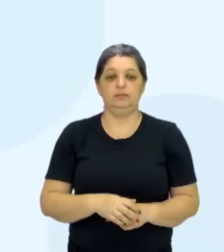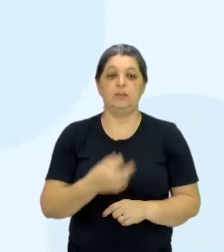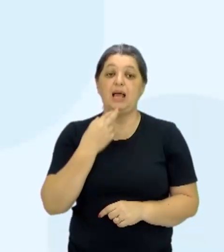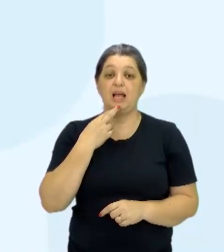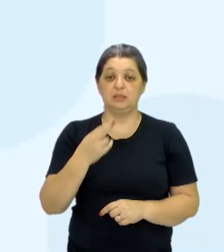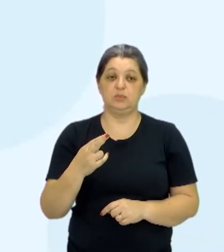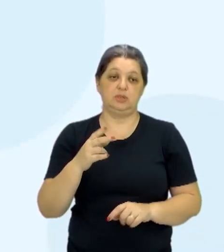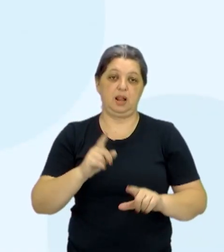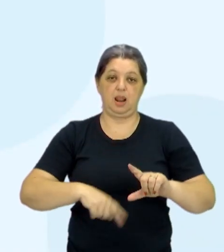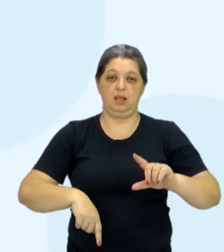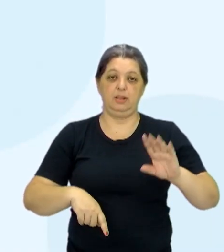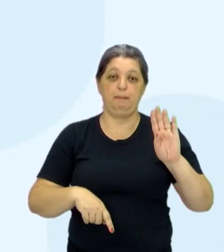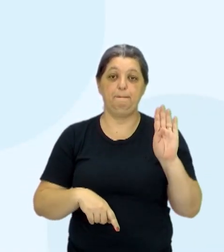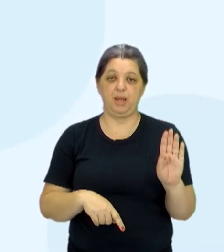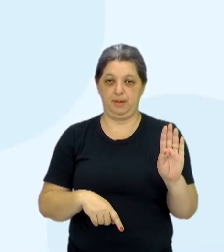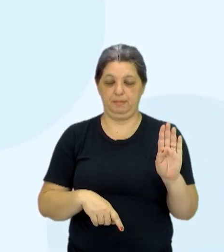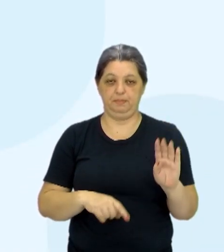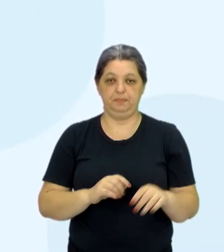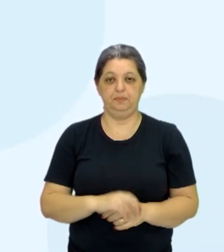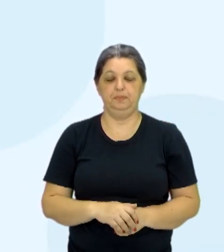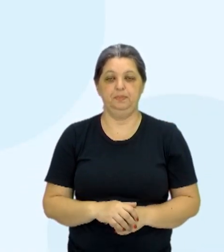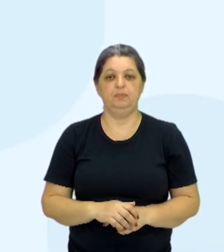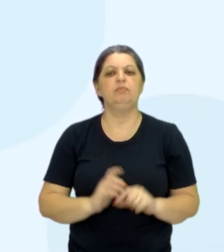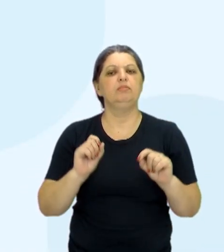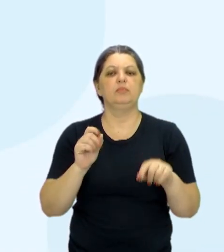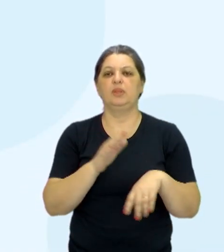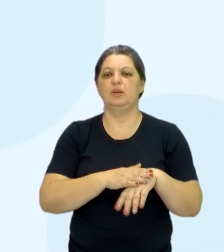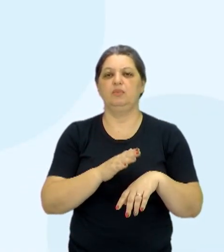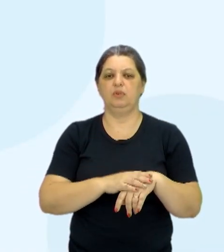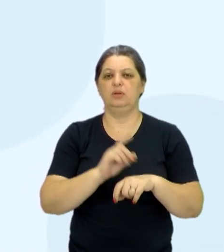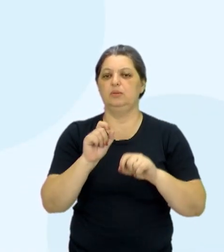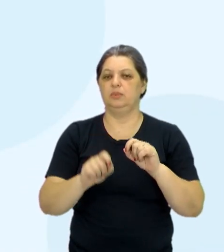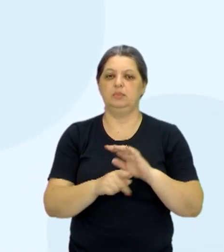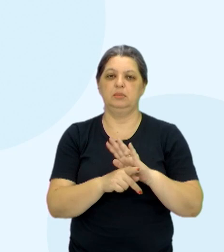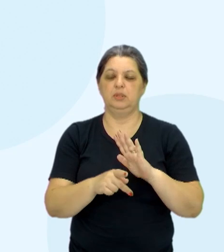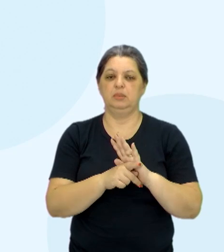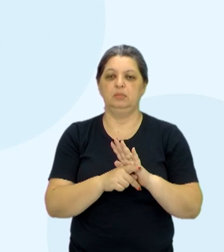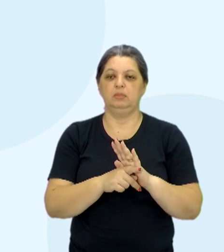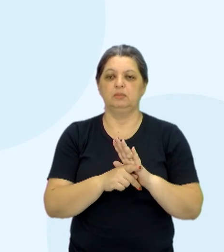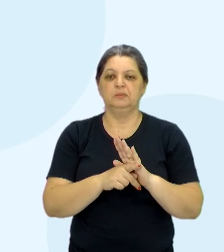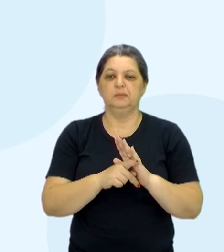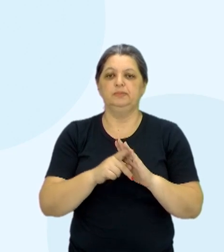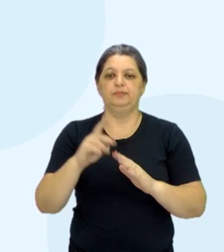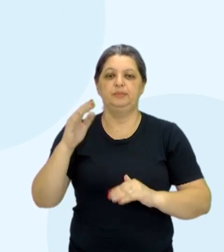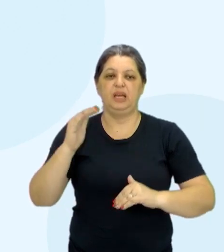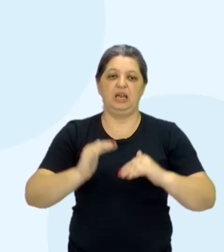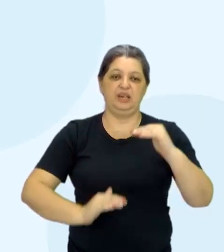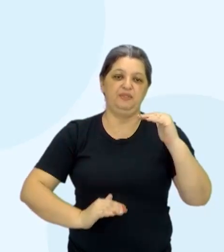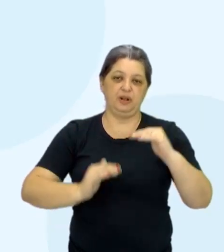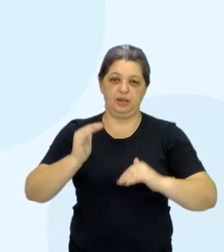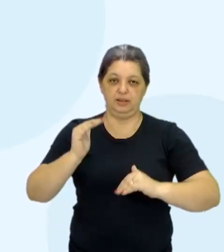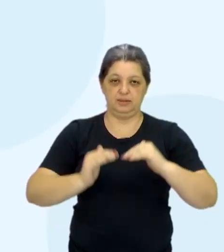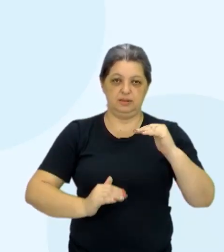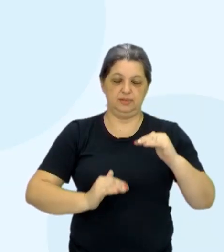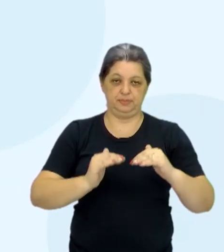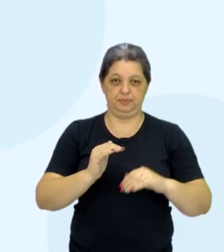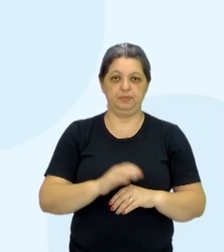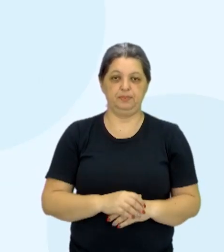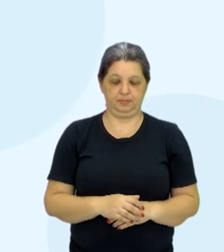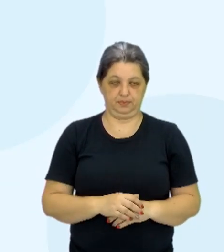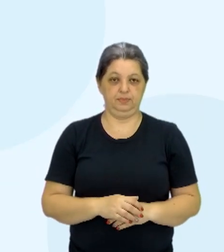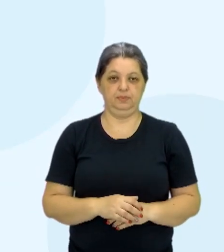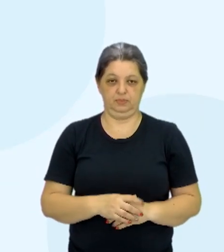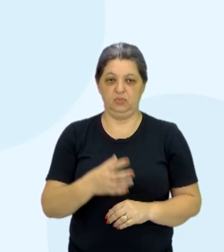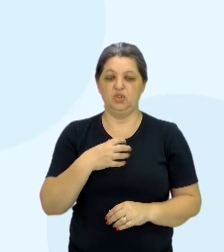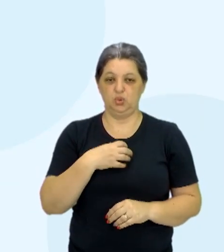a letra B. A letra B, ele quer que a gente faça as razões, ó, do jeito que aparece lá. Deixa eu voltar aqui. As razões do